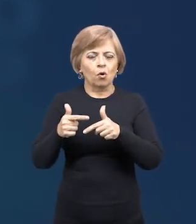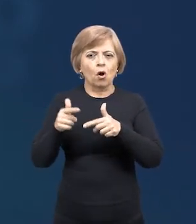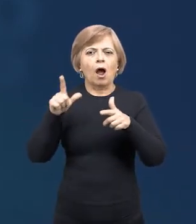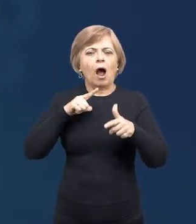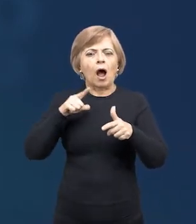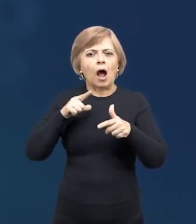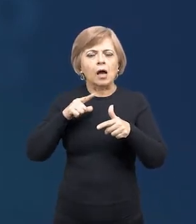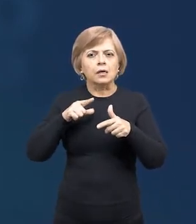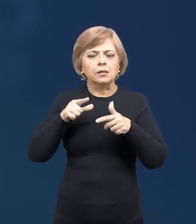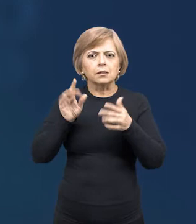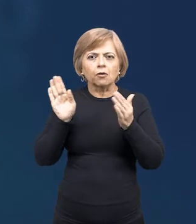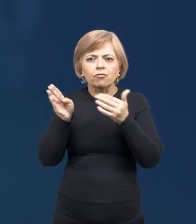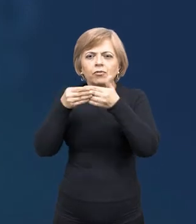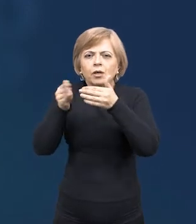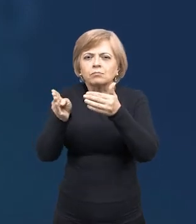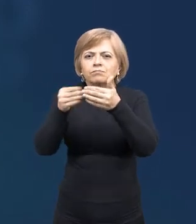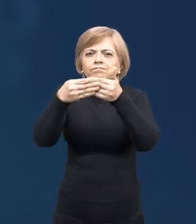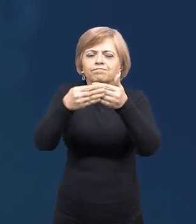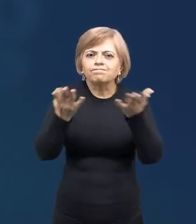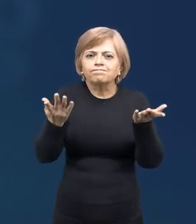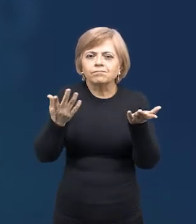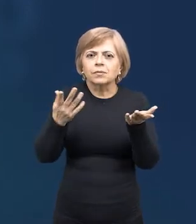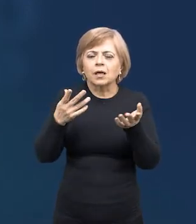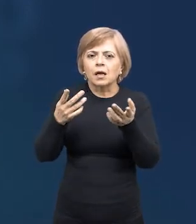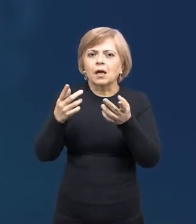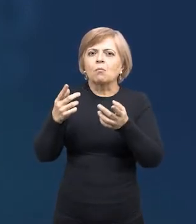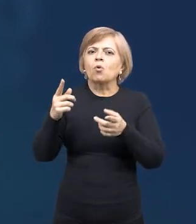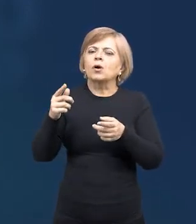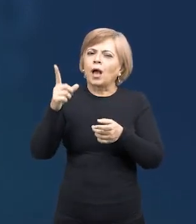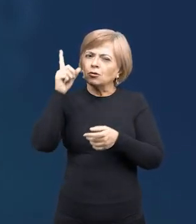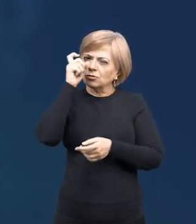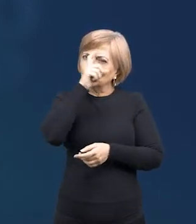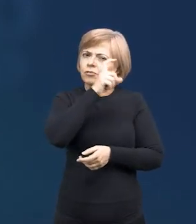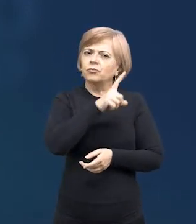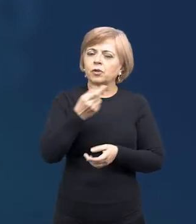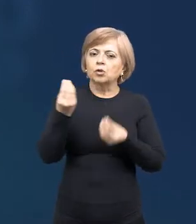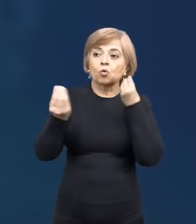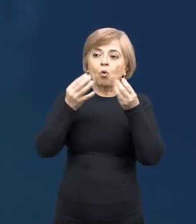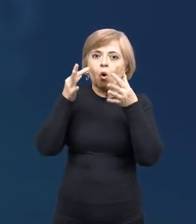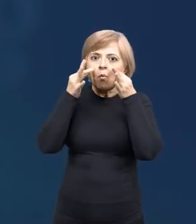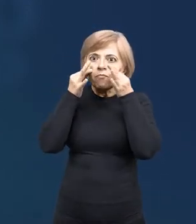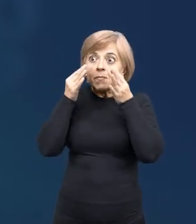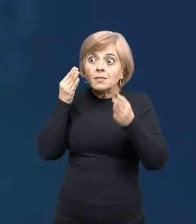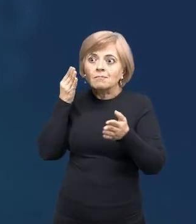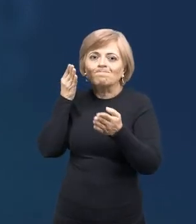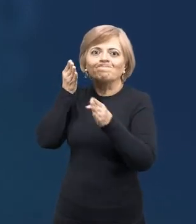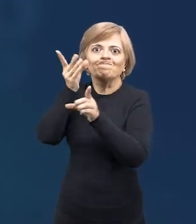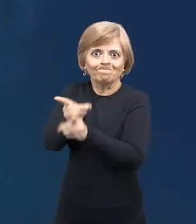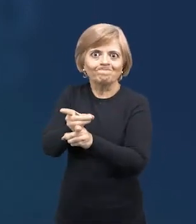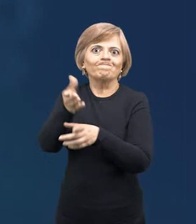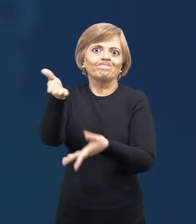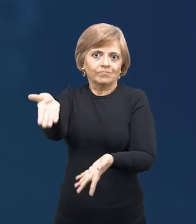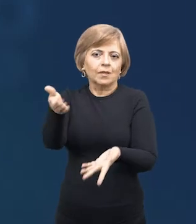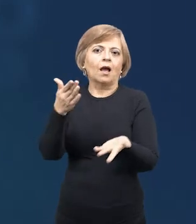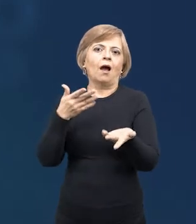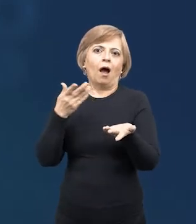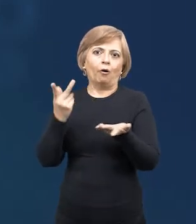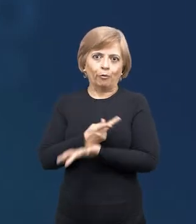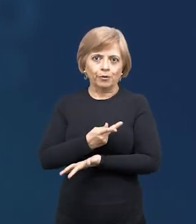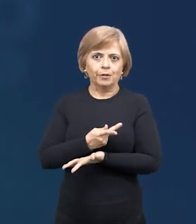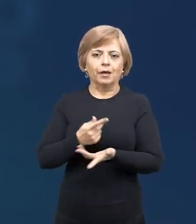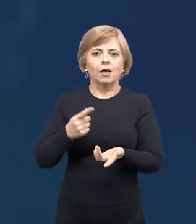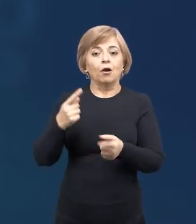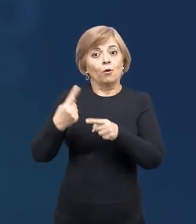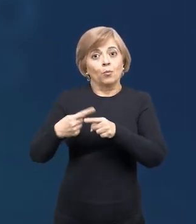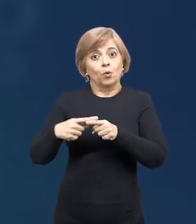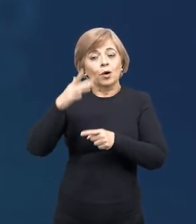de certo modo, dificultando muitas vezes aquelas diligências mais ordinárias, oitivas de pessoas, enfim. Até porque as